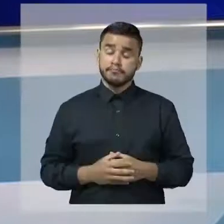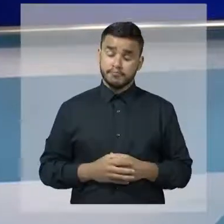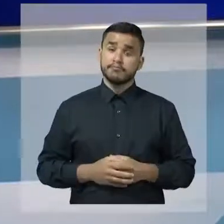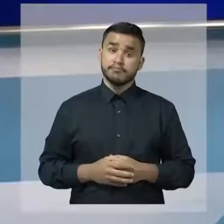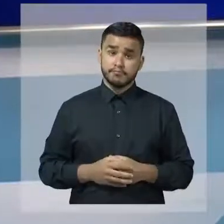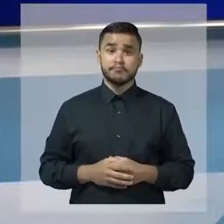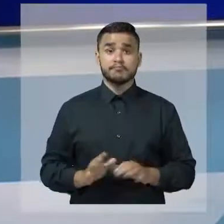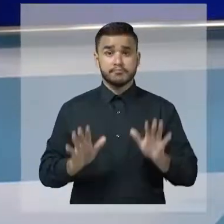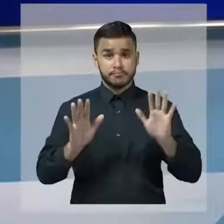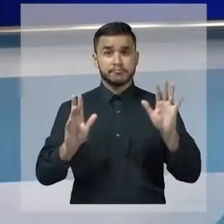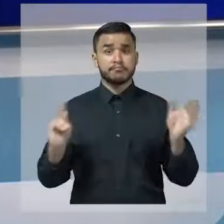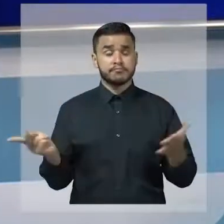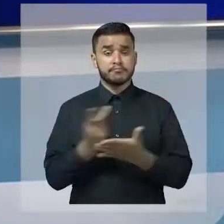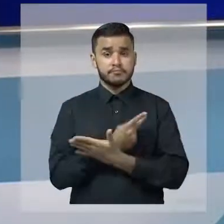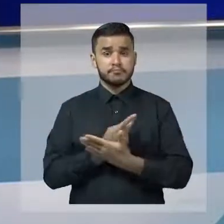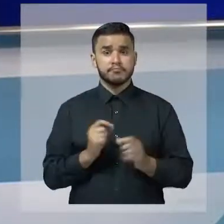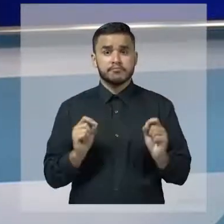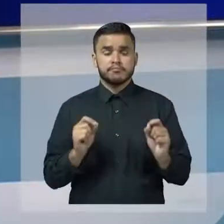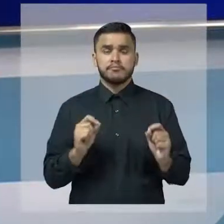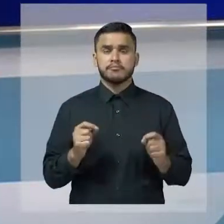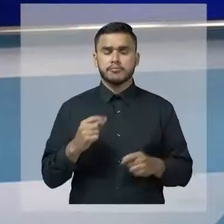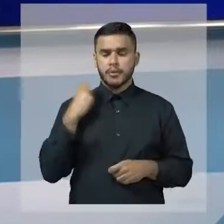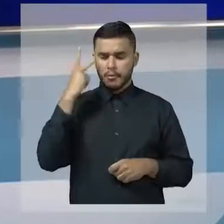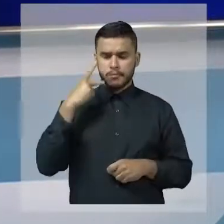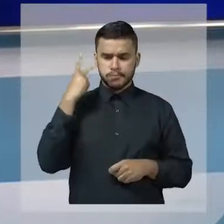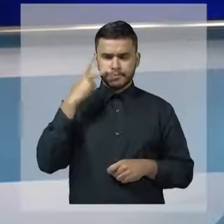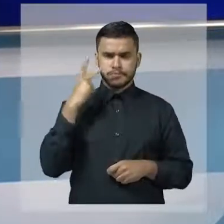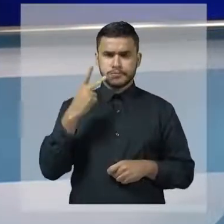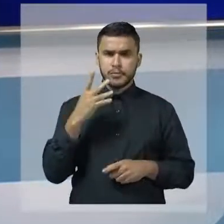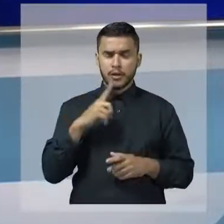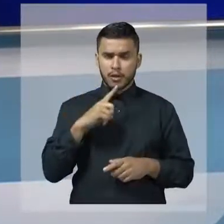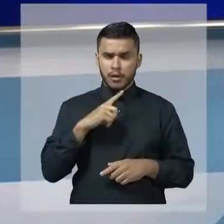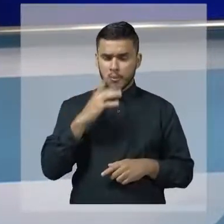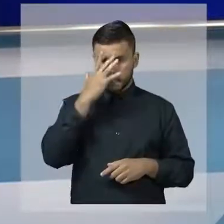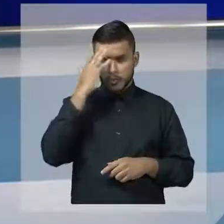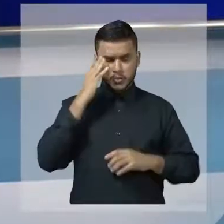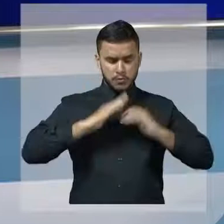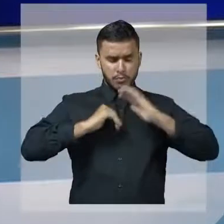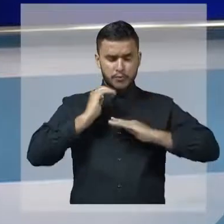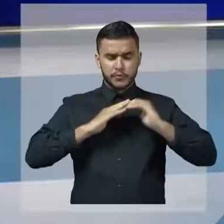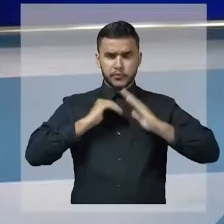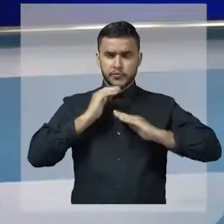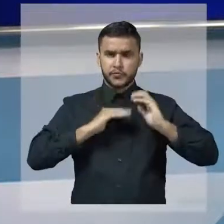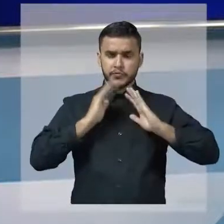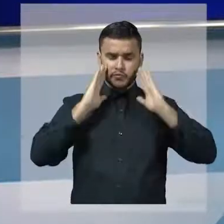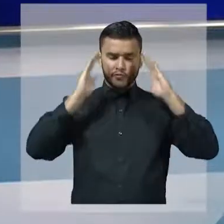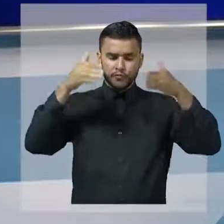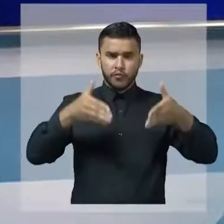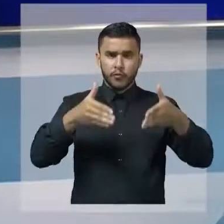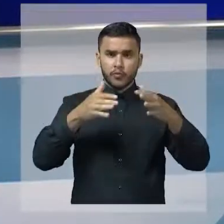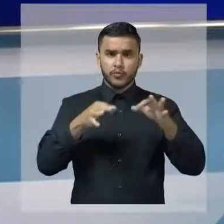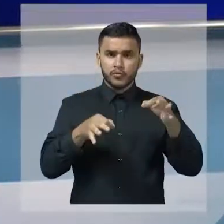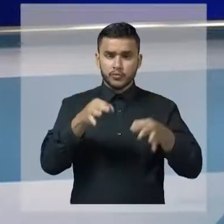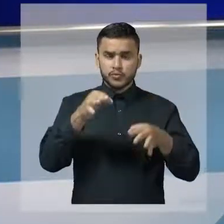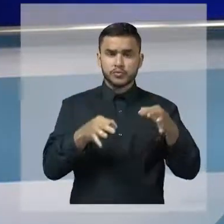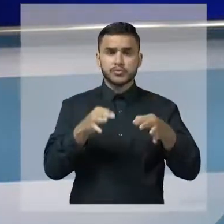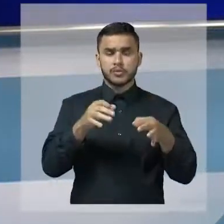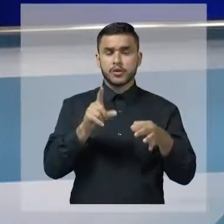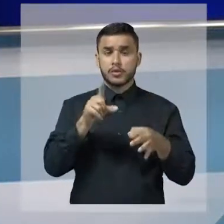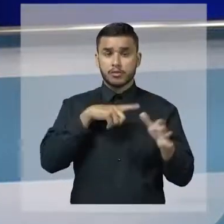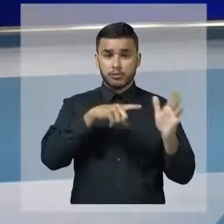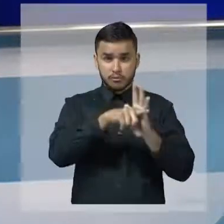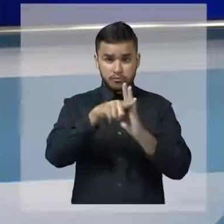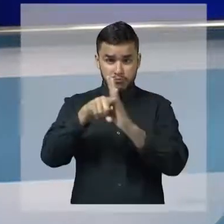que contrariou em muito os procuradores, notadamente aqueles que atuam dentro da Operação Lava Jato,